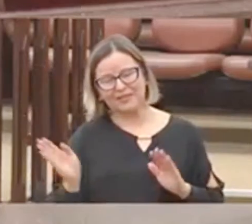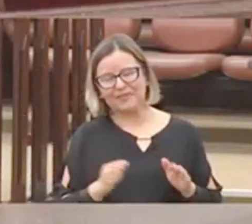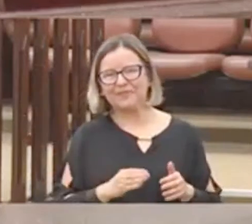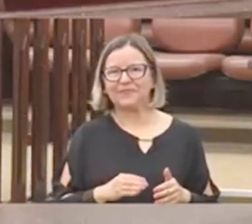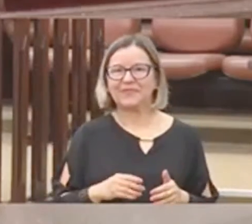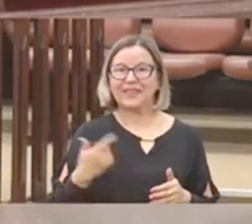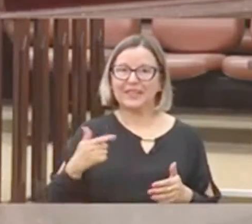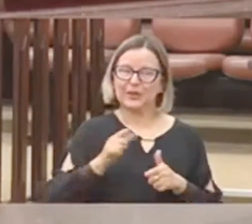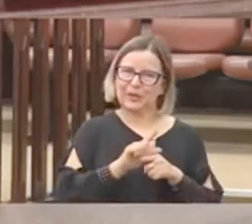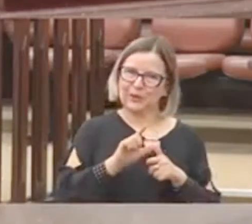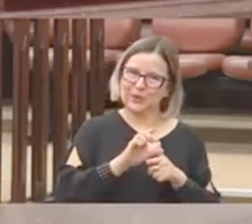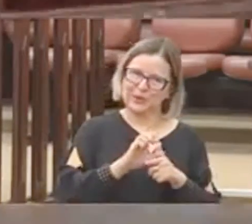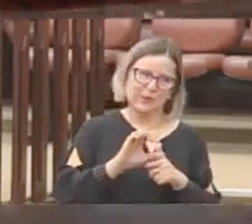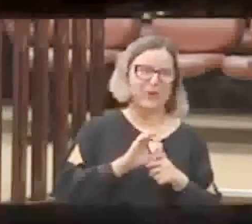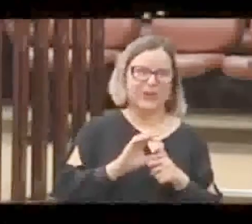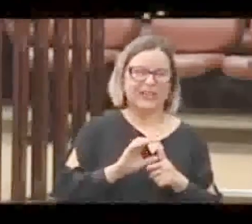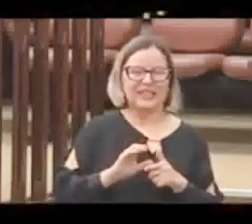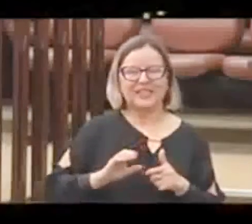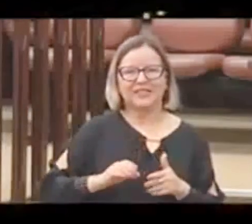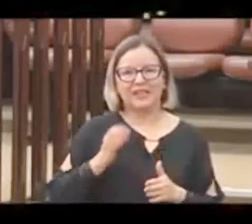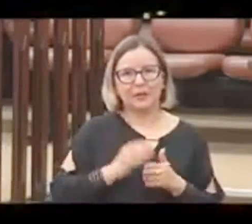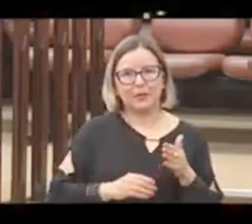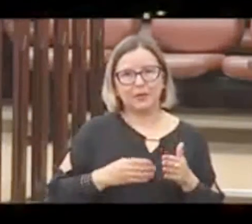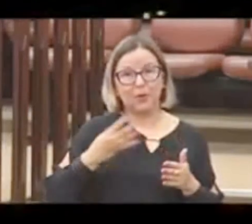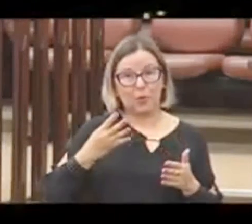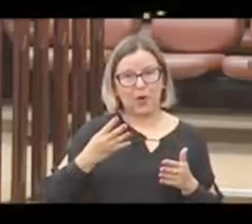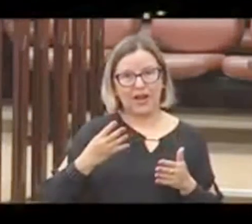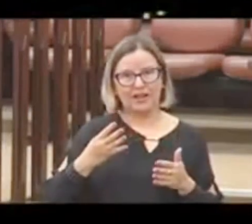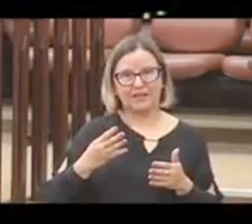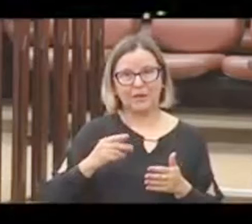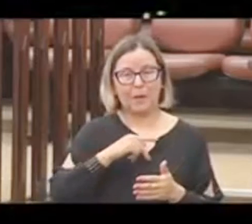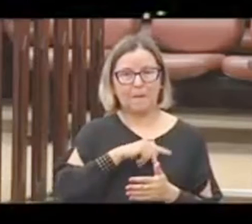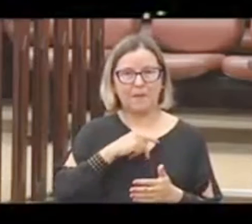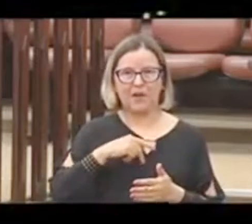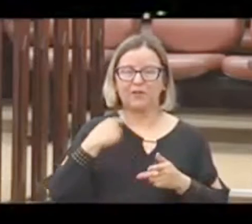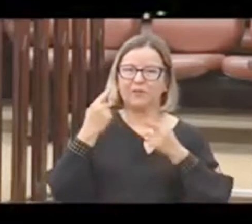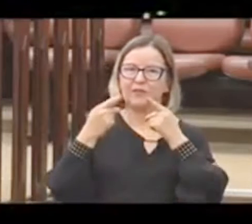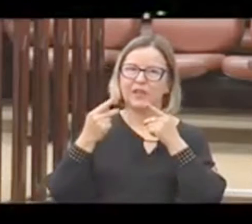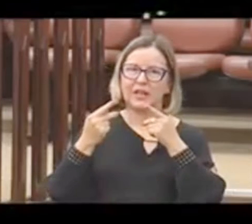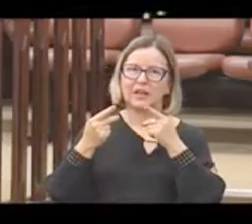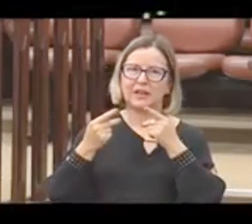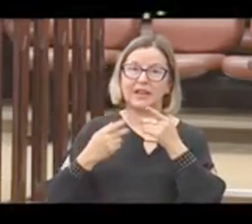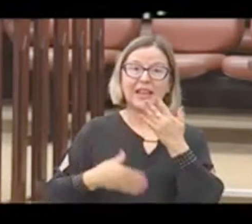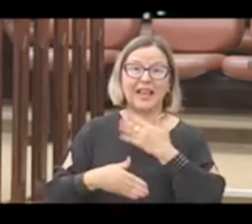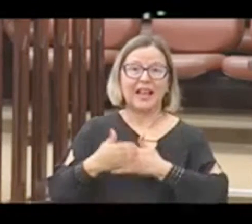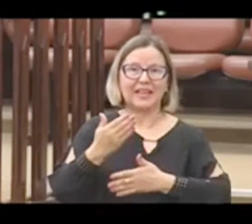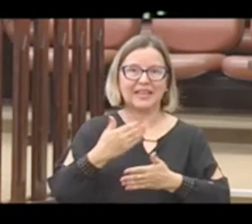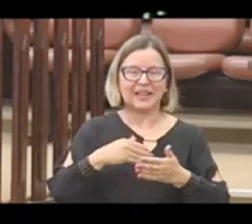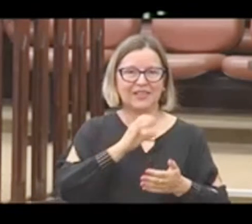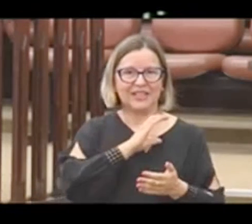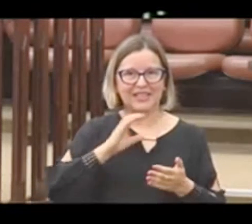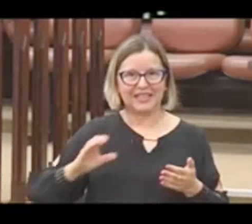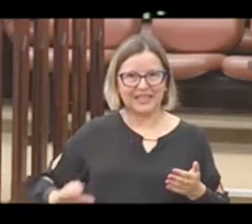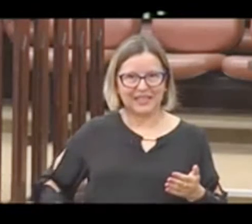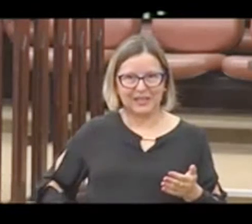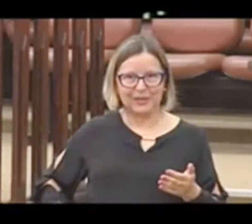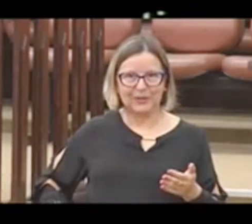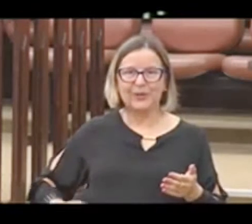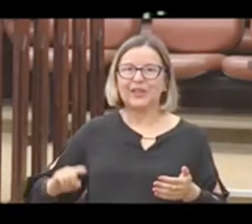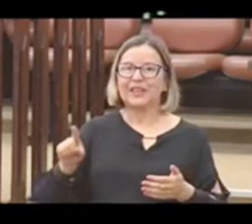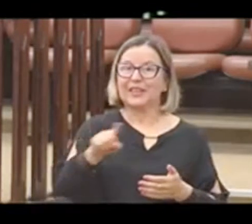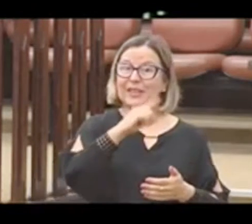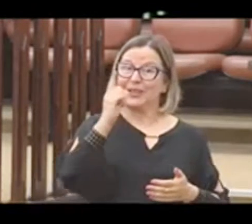apóstolo Paulo diz: e é por intermédio de Cristo que temos tal confiança em Deus. Você